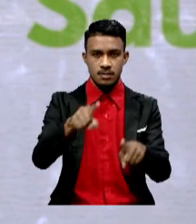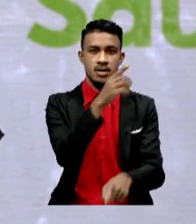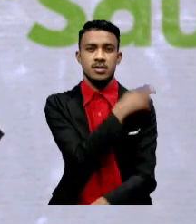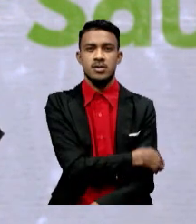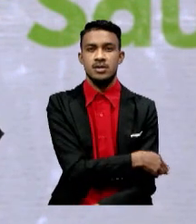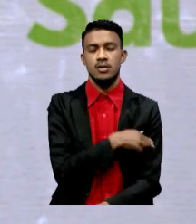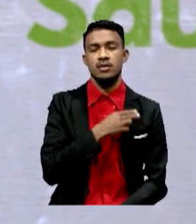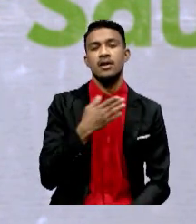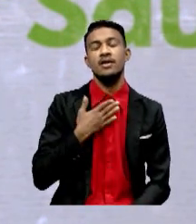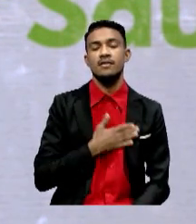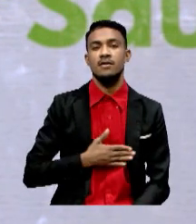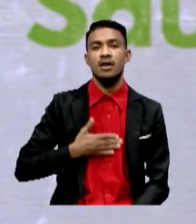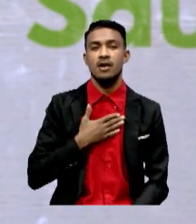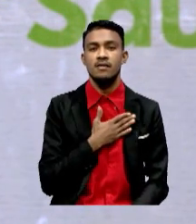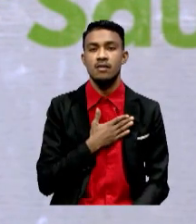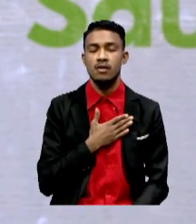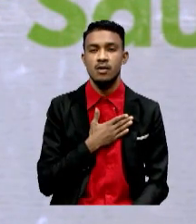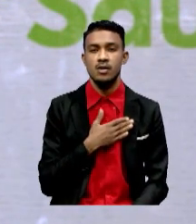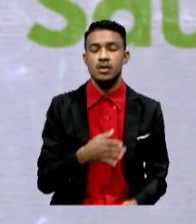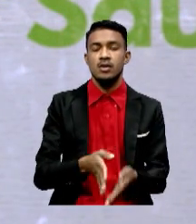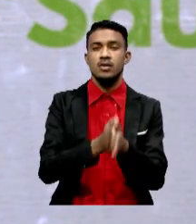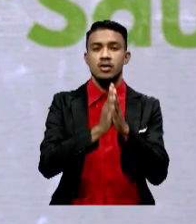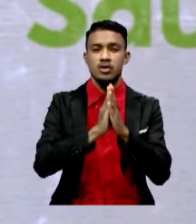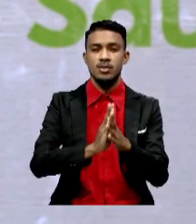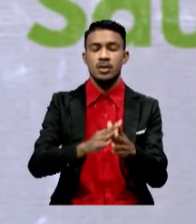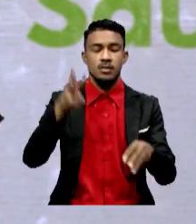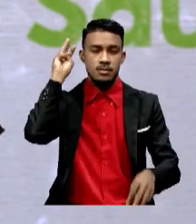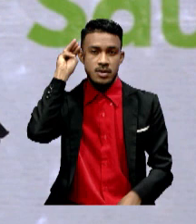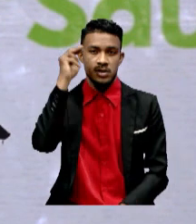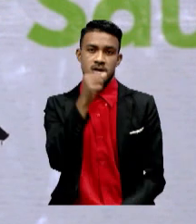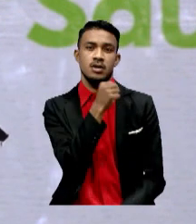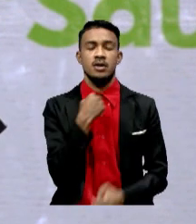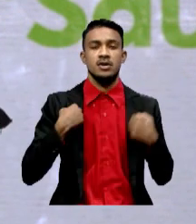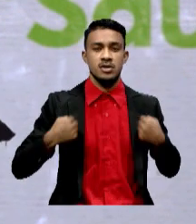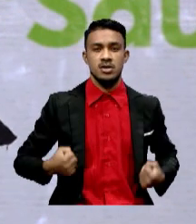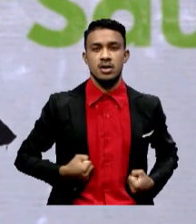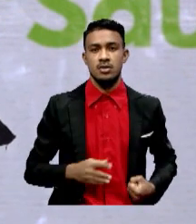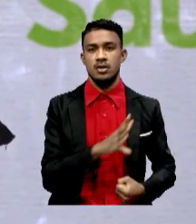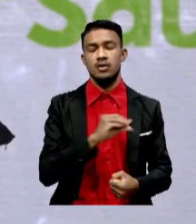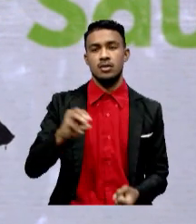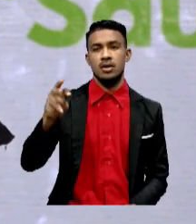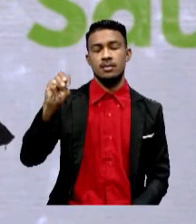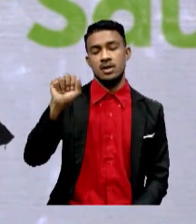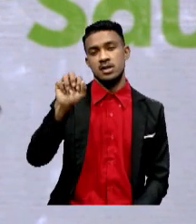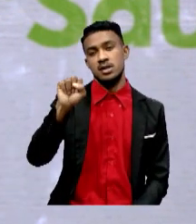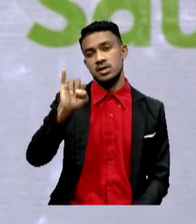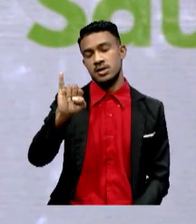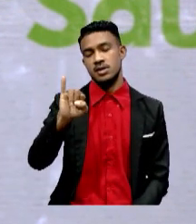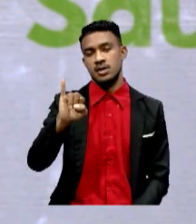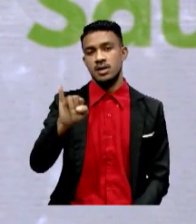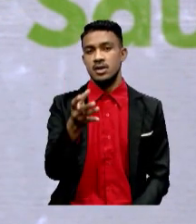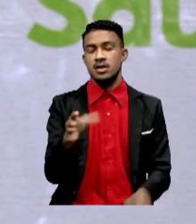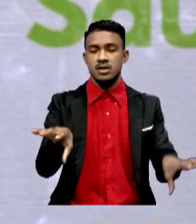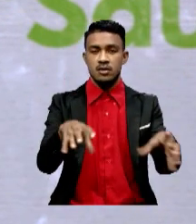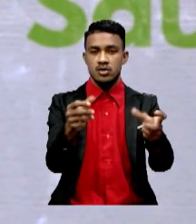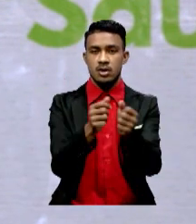Favor, atau persiri minister Saudi Arabia. Ministério Soberano Social, Serviço